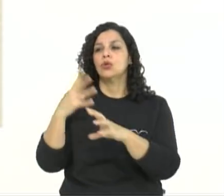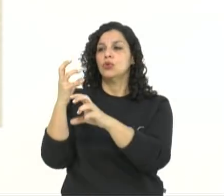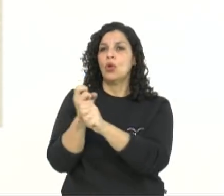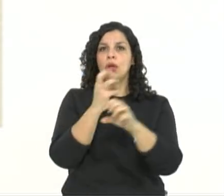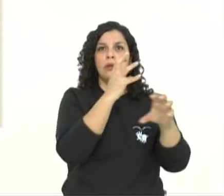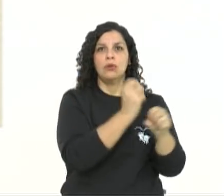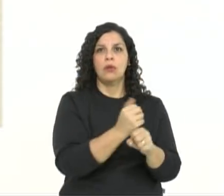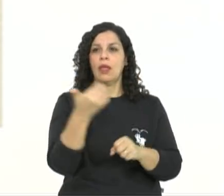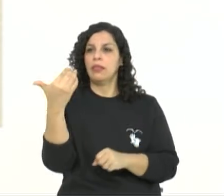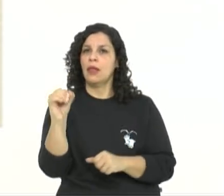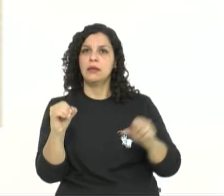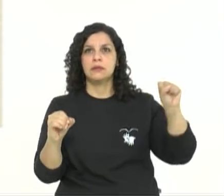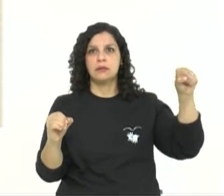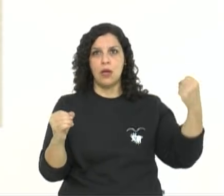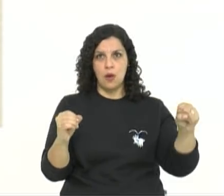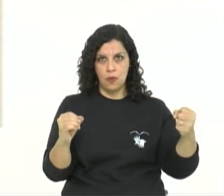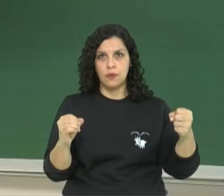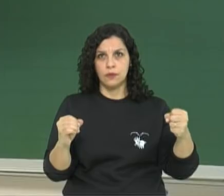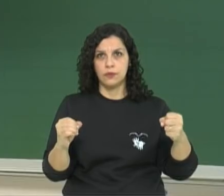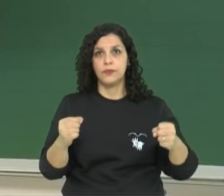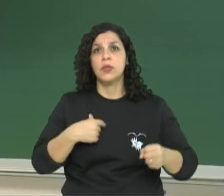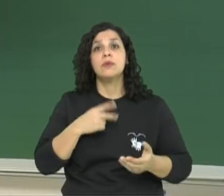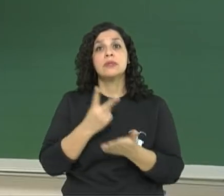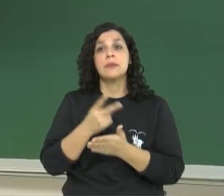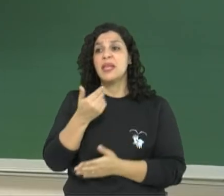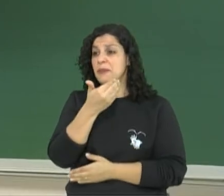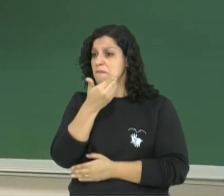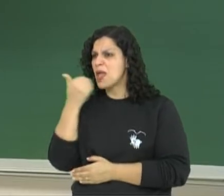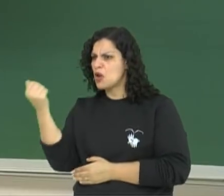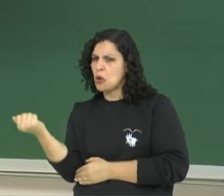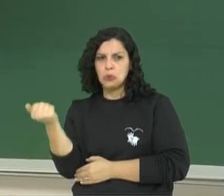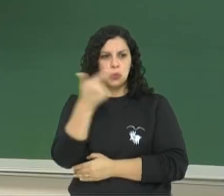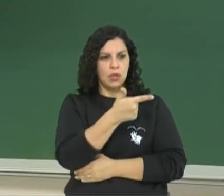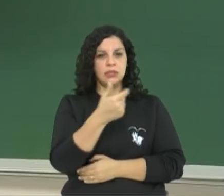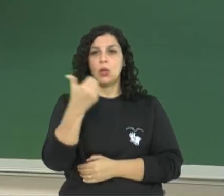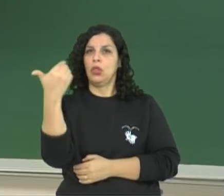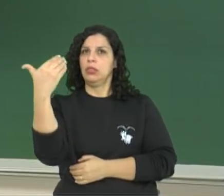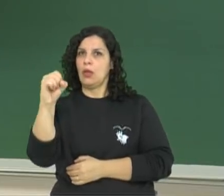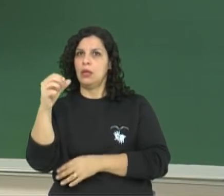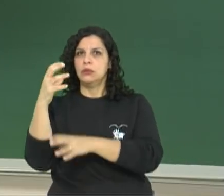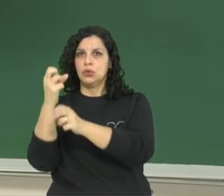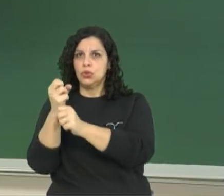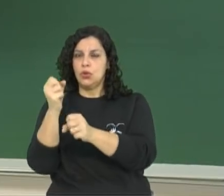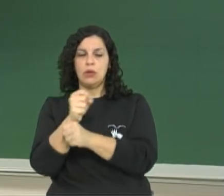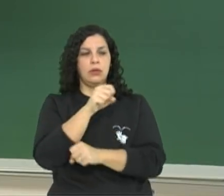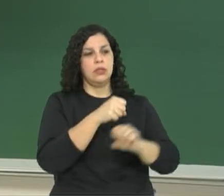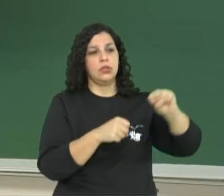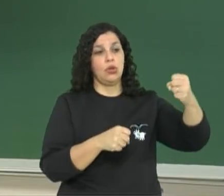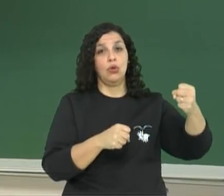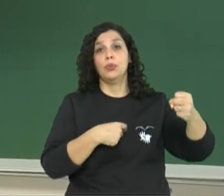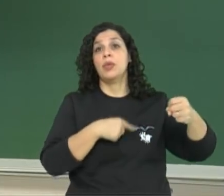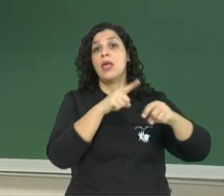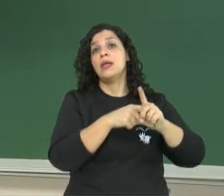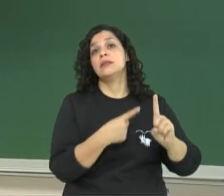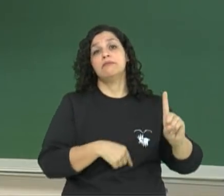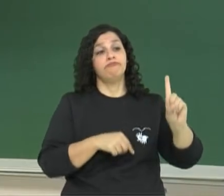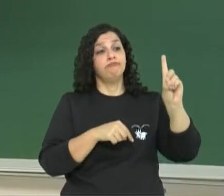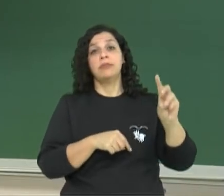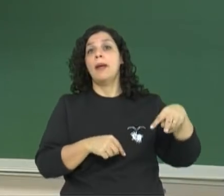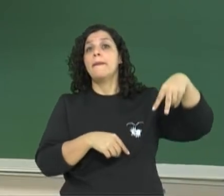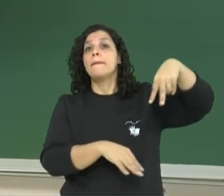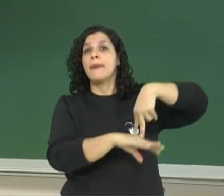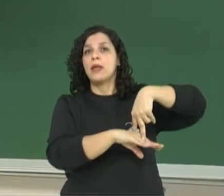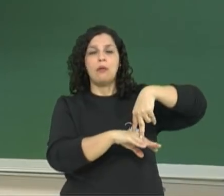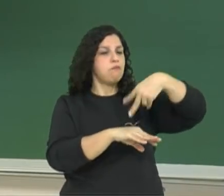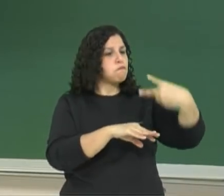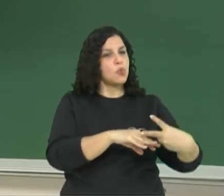pontuação 10-8. Então, um atleta foi muito melhor do que o outro, mas não chegou a derrubar o outro. Então, o round termina